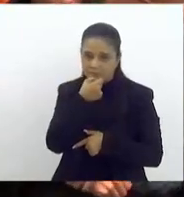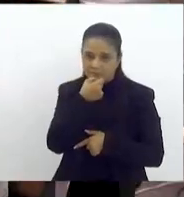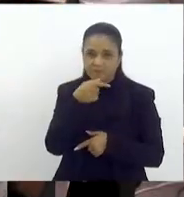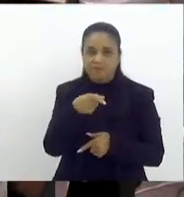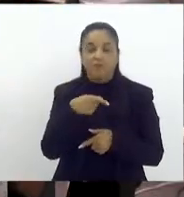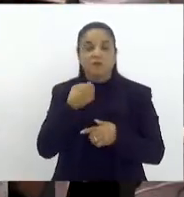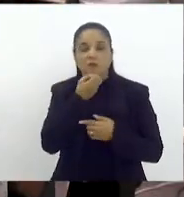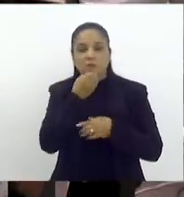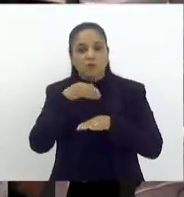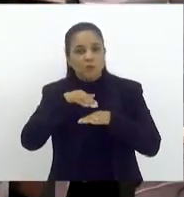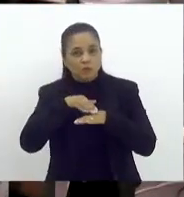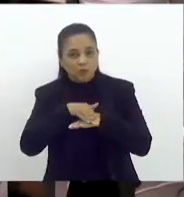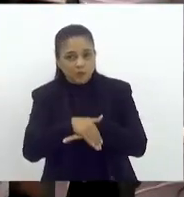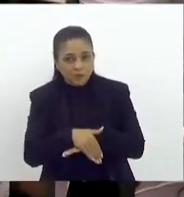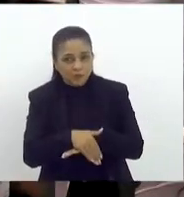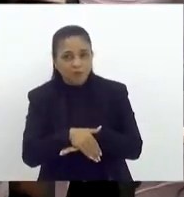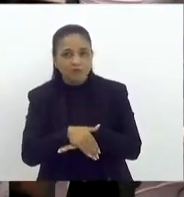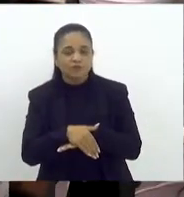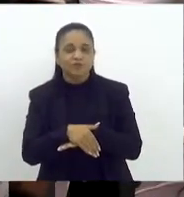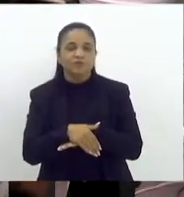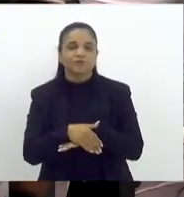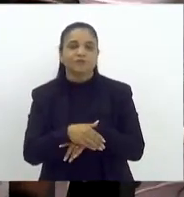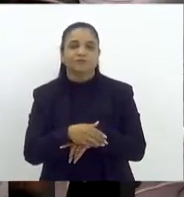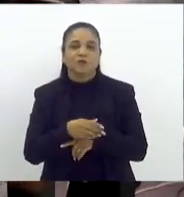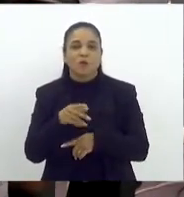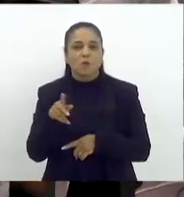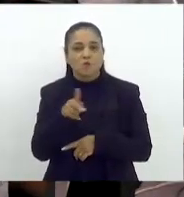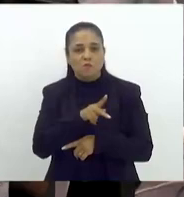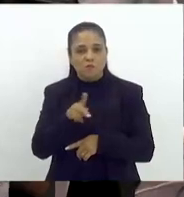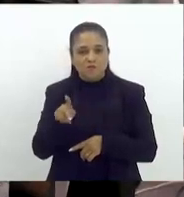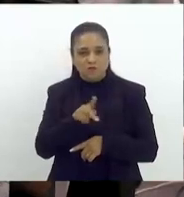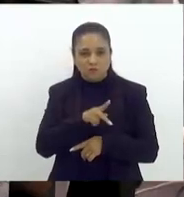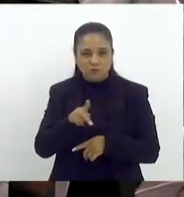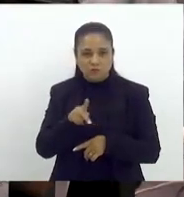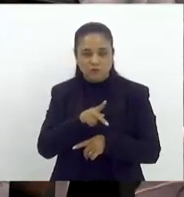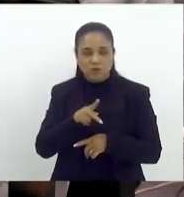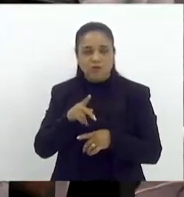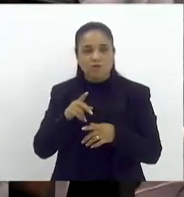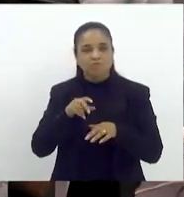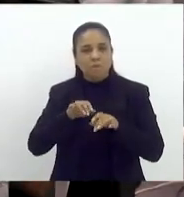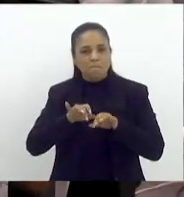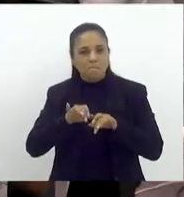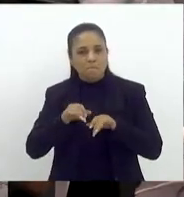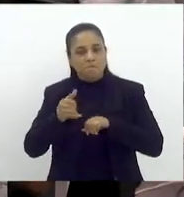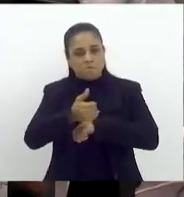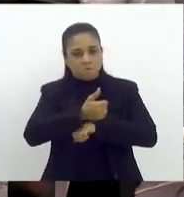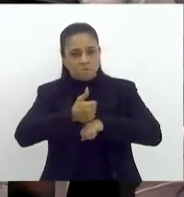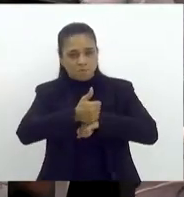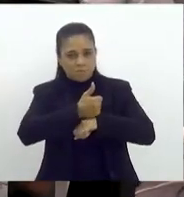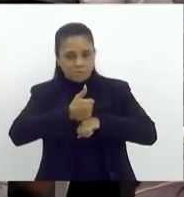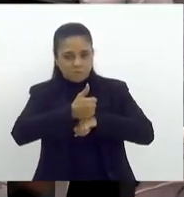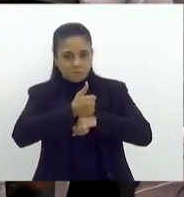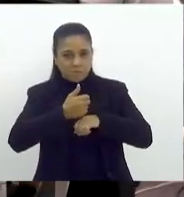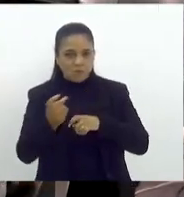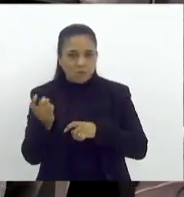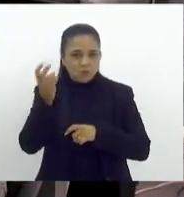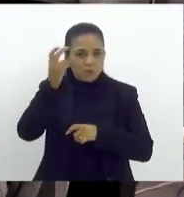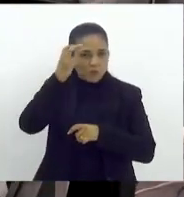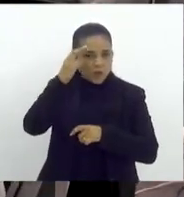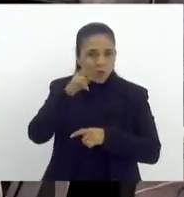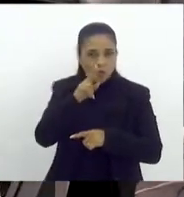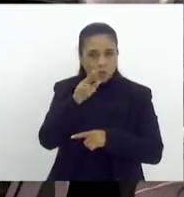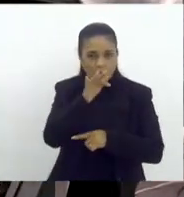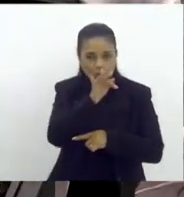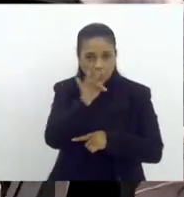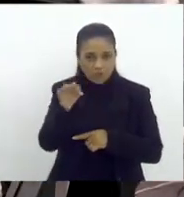Boa noite eu sou professora do curso de produção cultural da UFF o